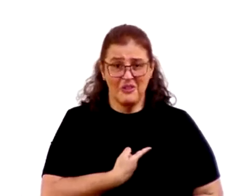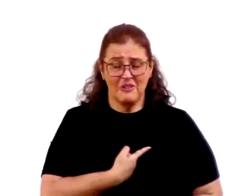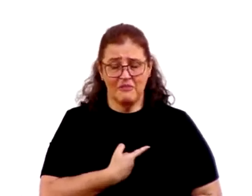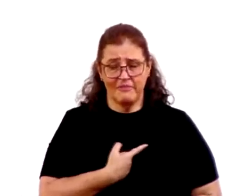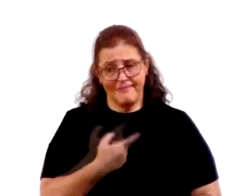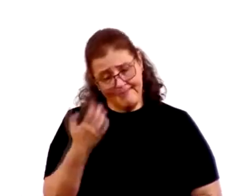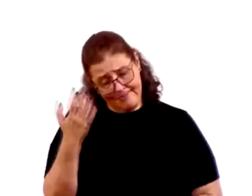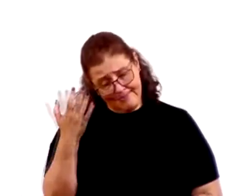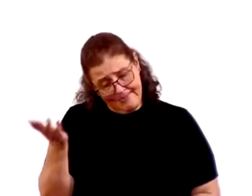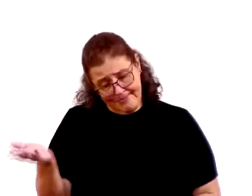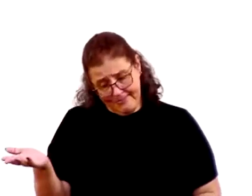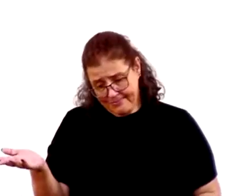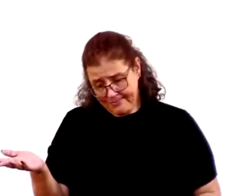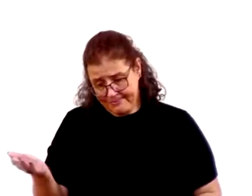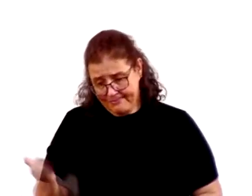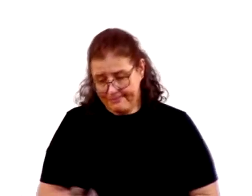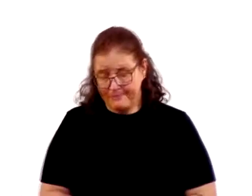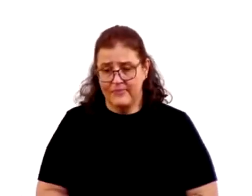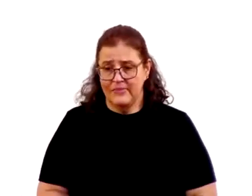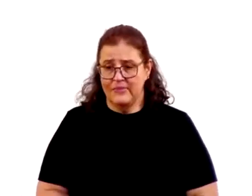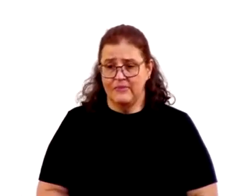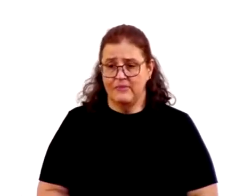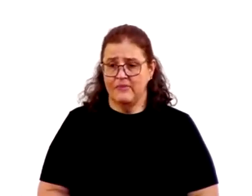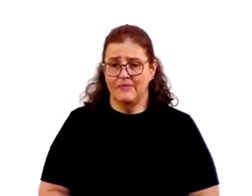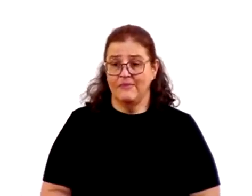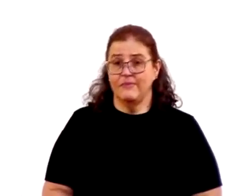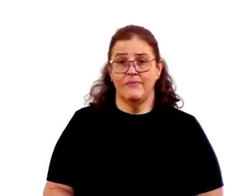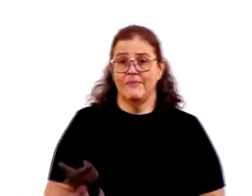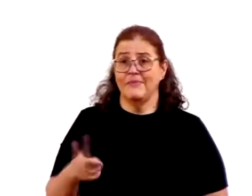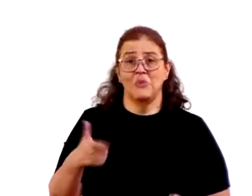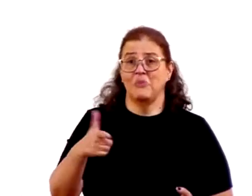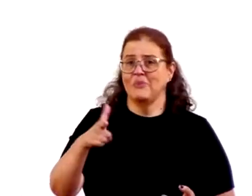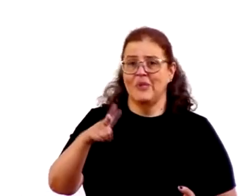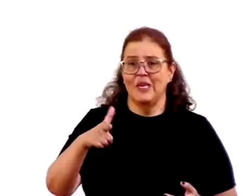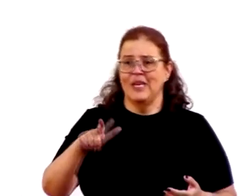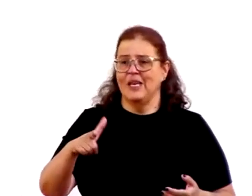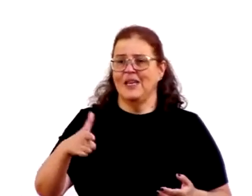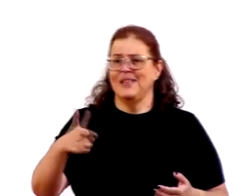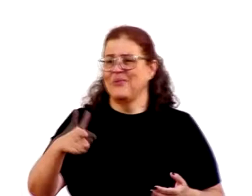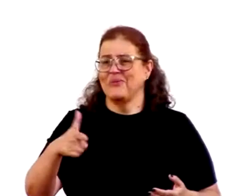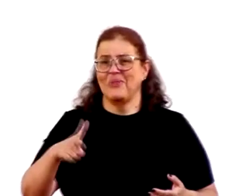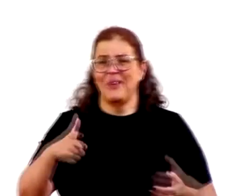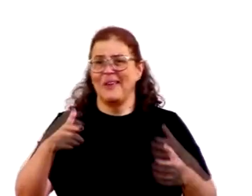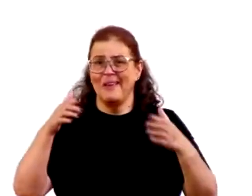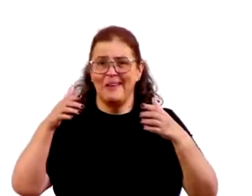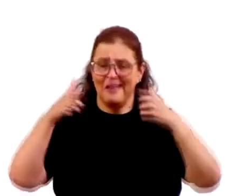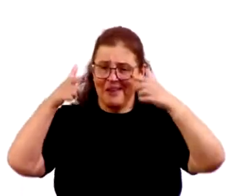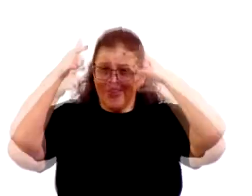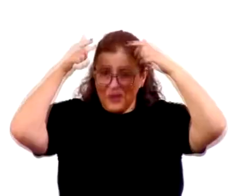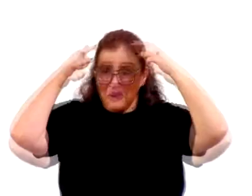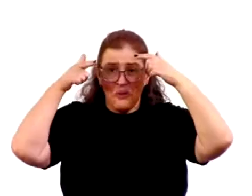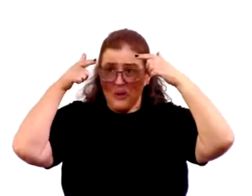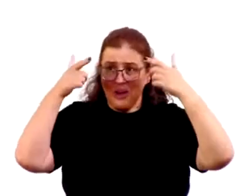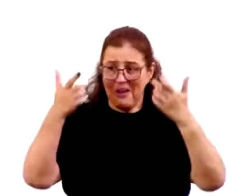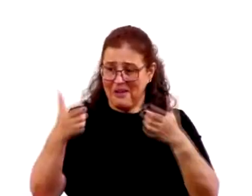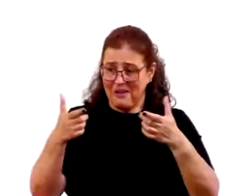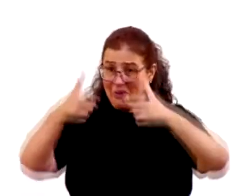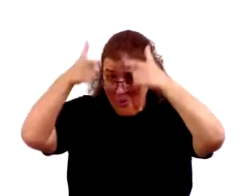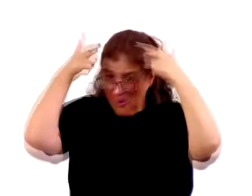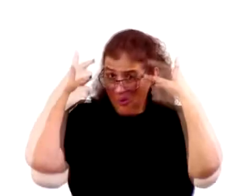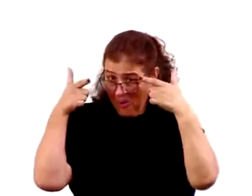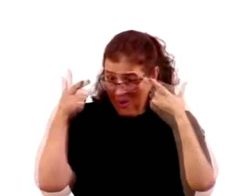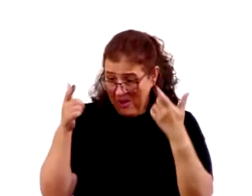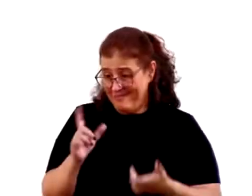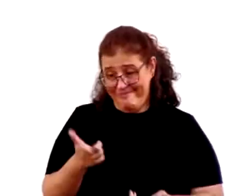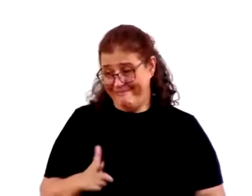lógica lhe diz, não cabe. Não há lugar para uma coroa na minha cabeça. Eu não posso